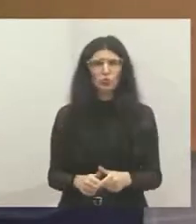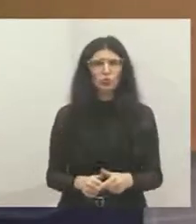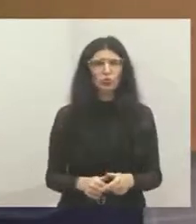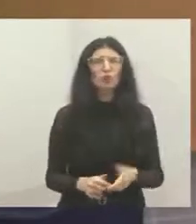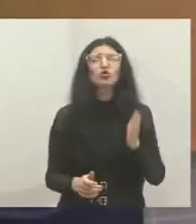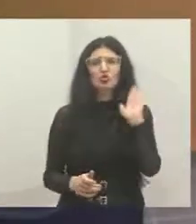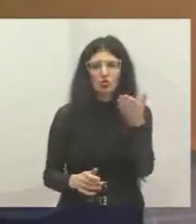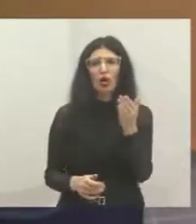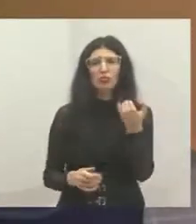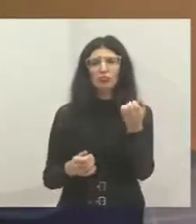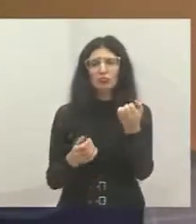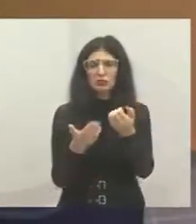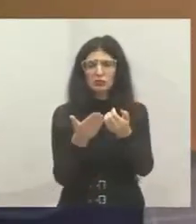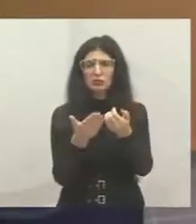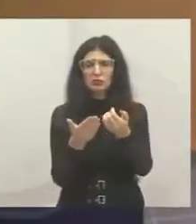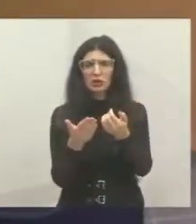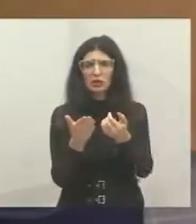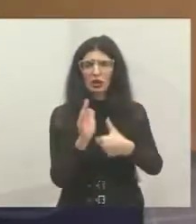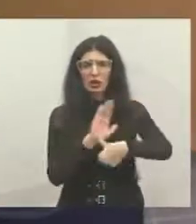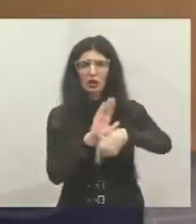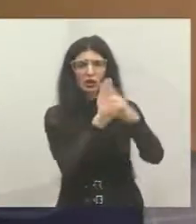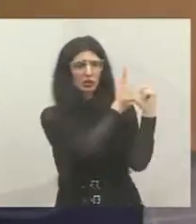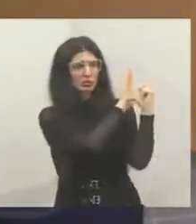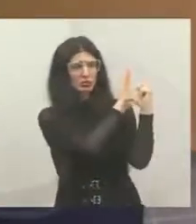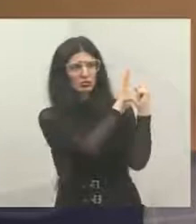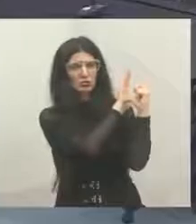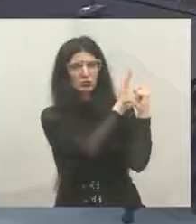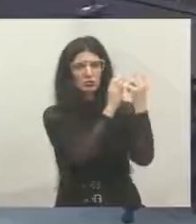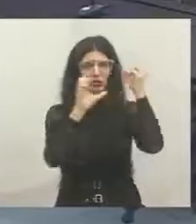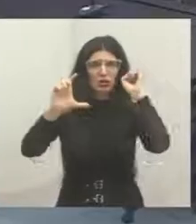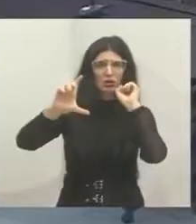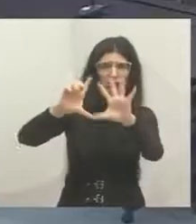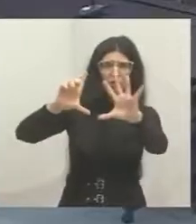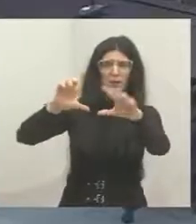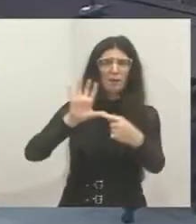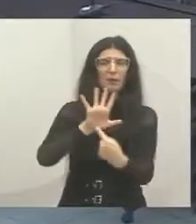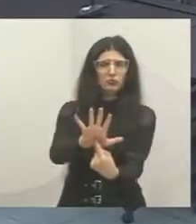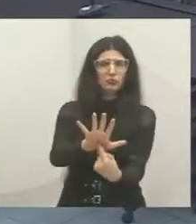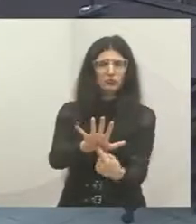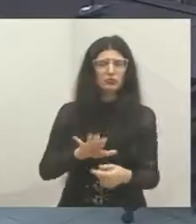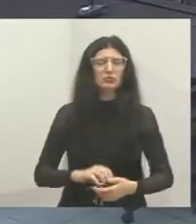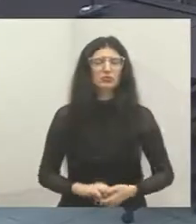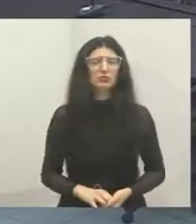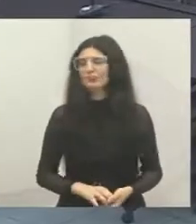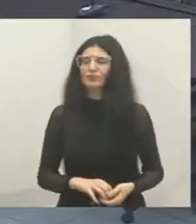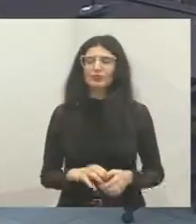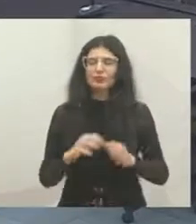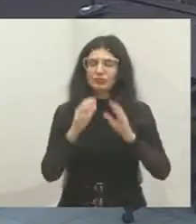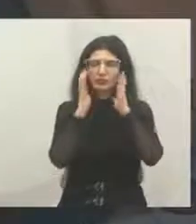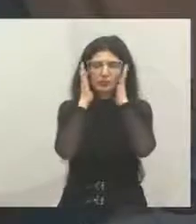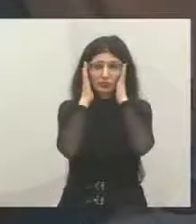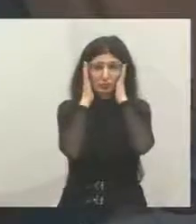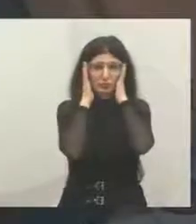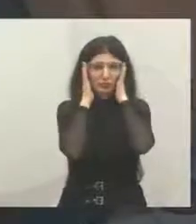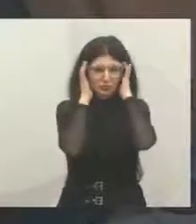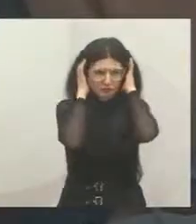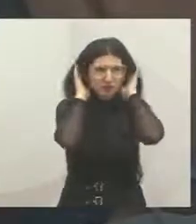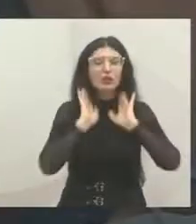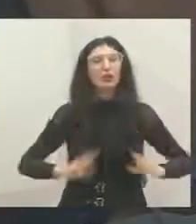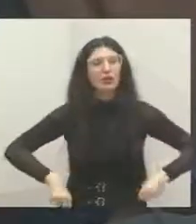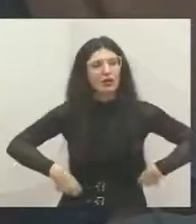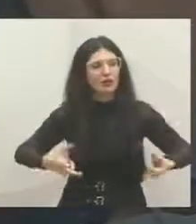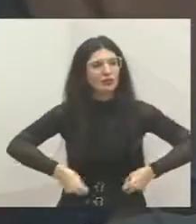anteriormente. Então, nessa página que você chamou a atenção, tem outra lei que você fala assim do gasto com o